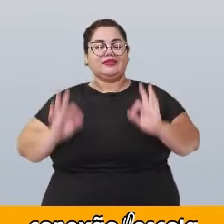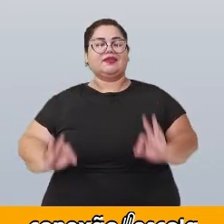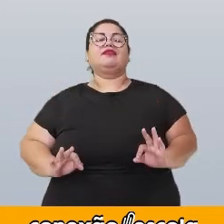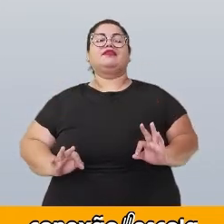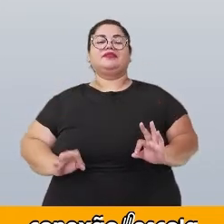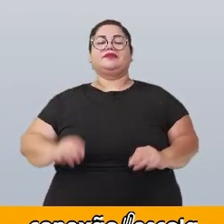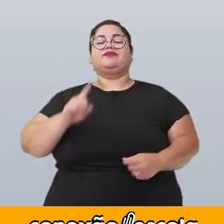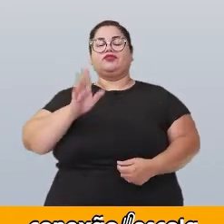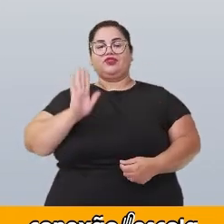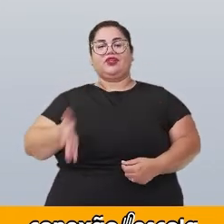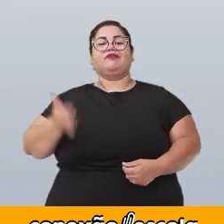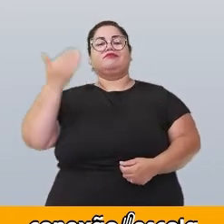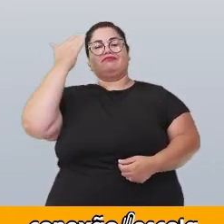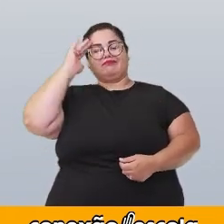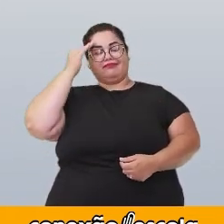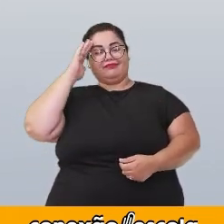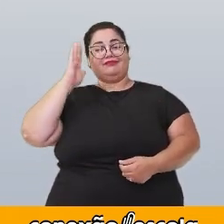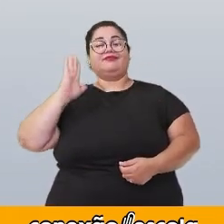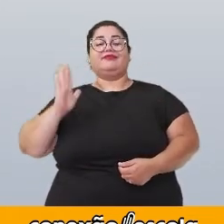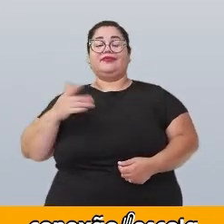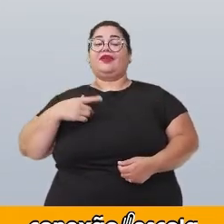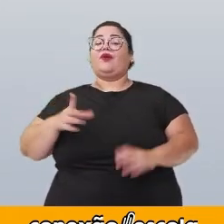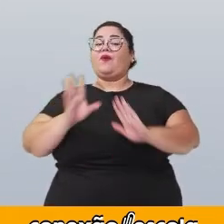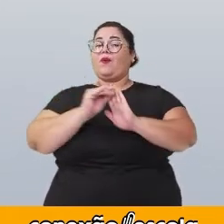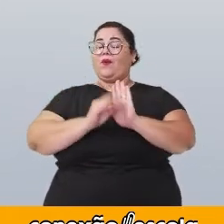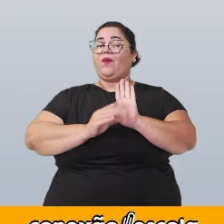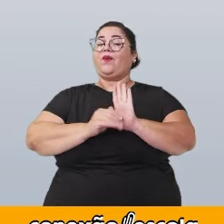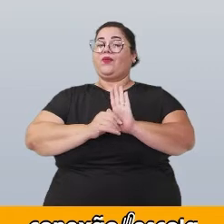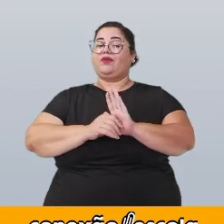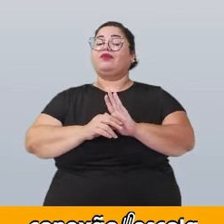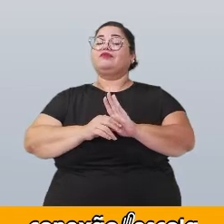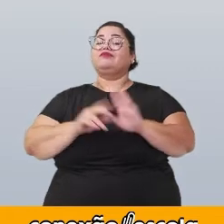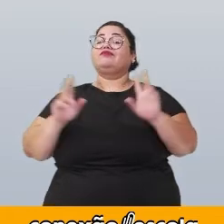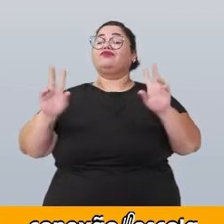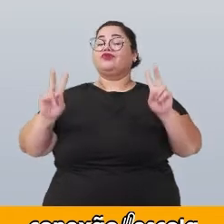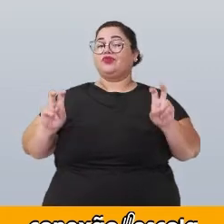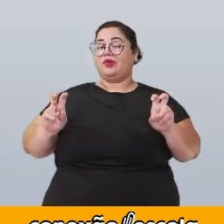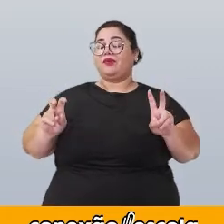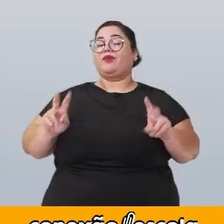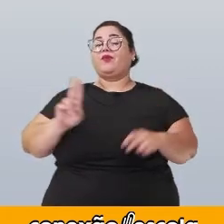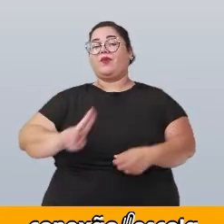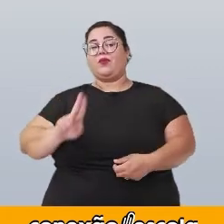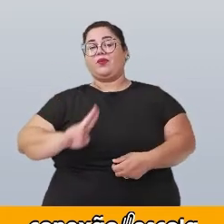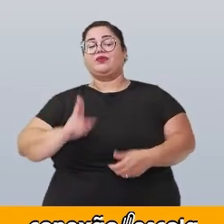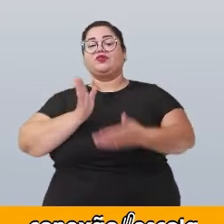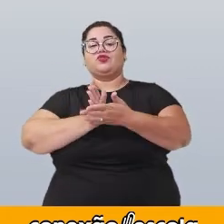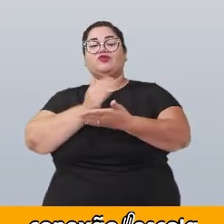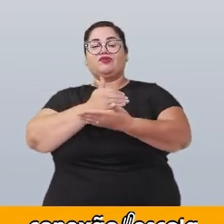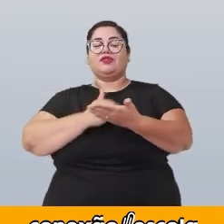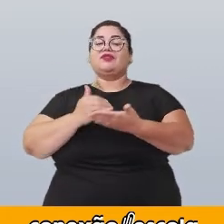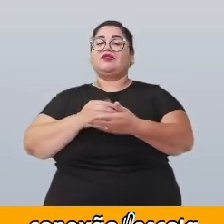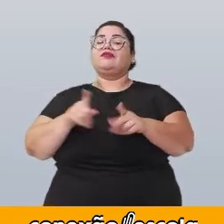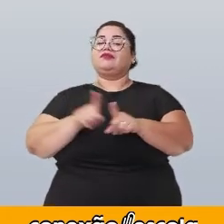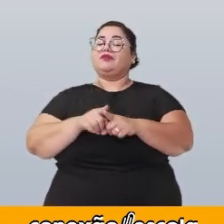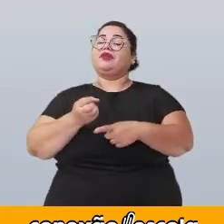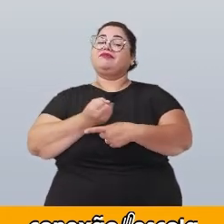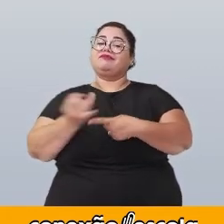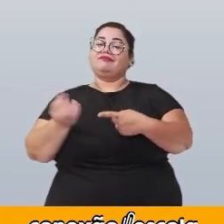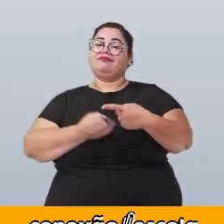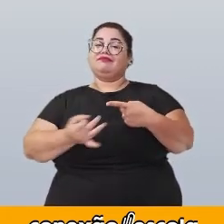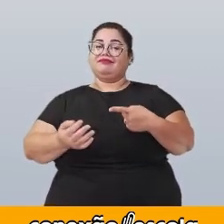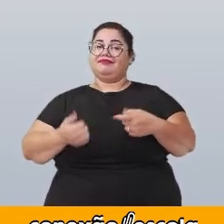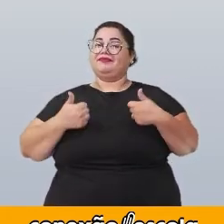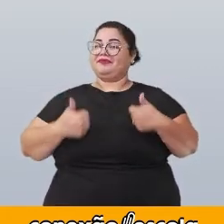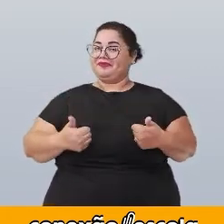certeza que você já compreendeu o nosso conteúdo relacionado com as divisões